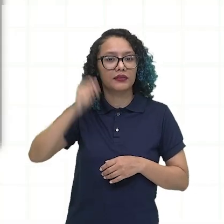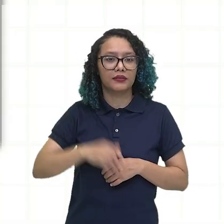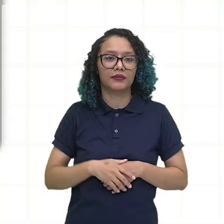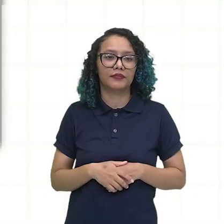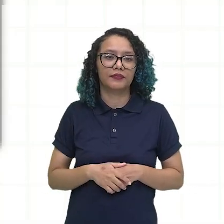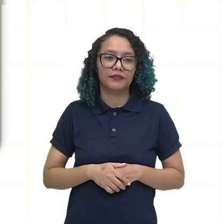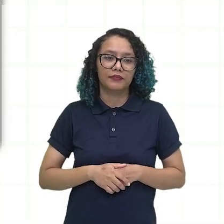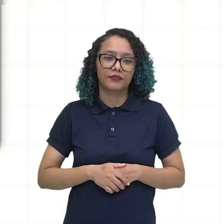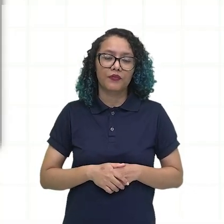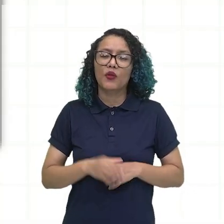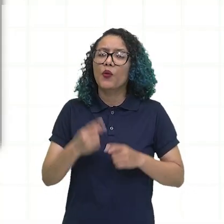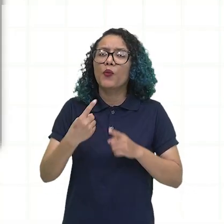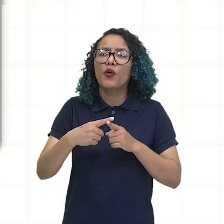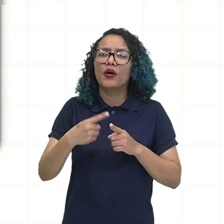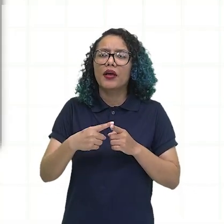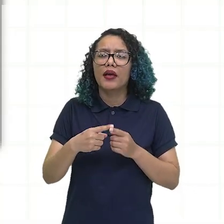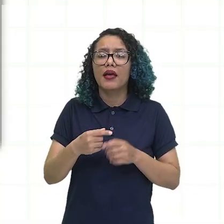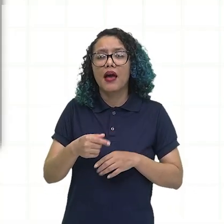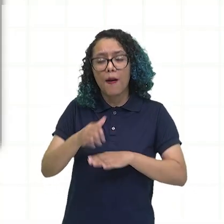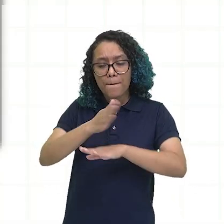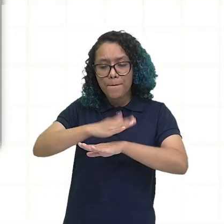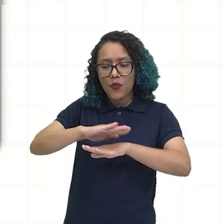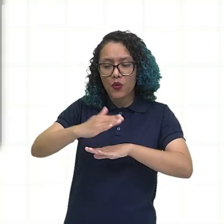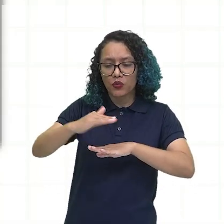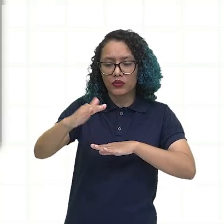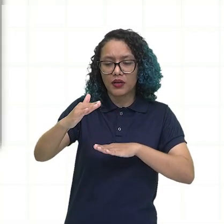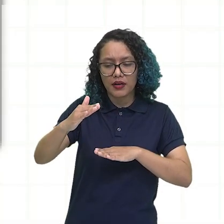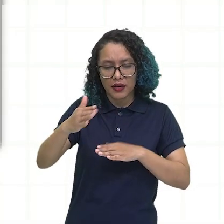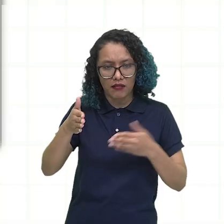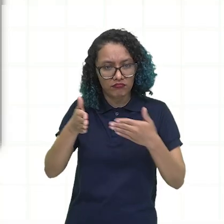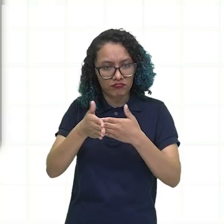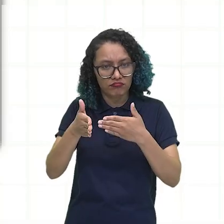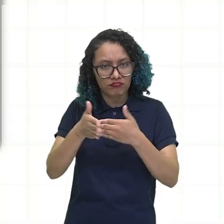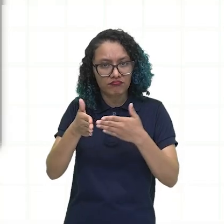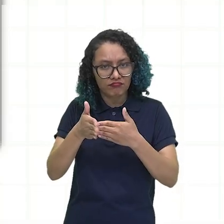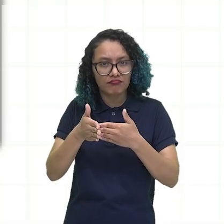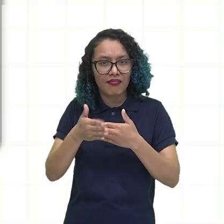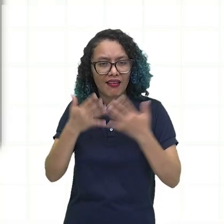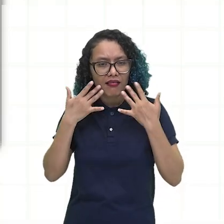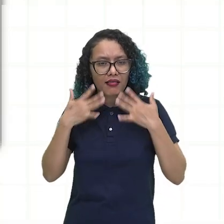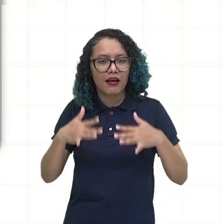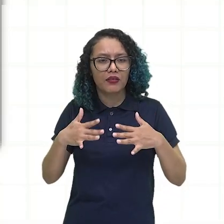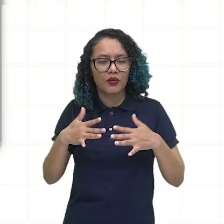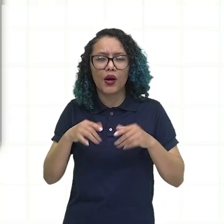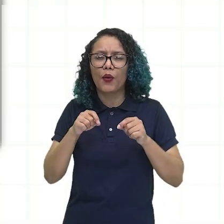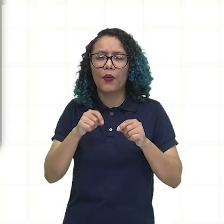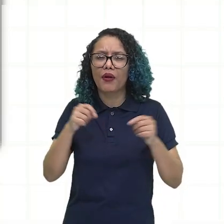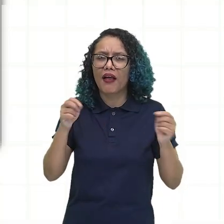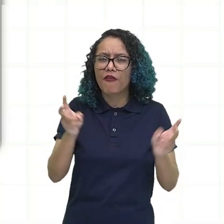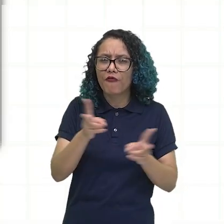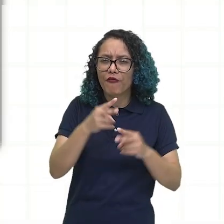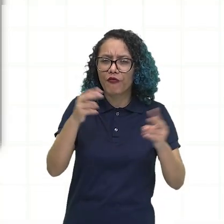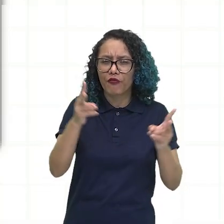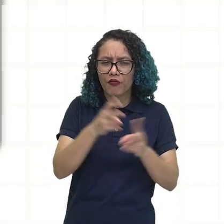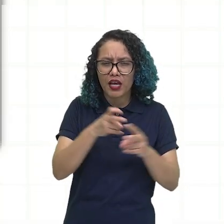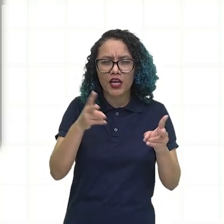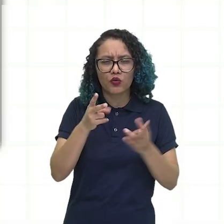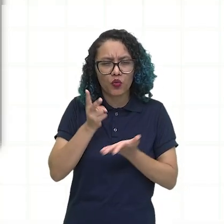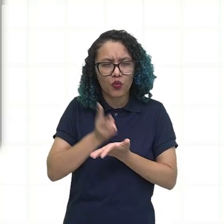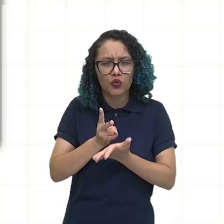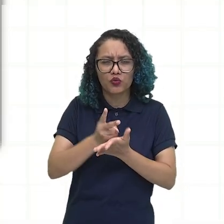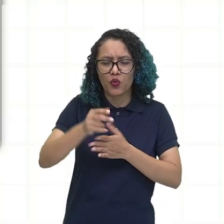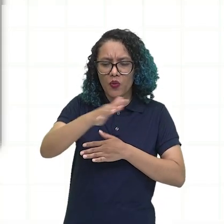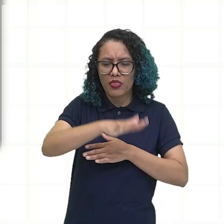Porque com o levantamento dos Andes, com uma barreira natural, os ventos, aumentou aqui